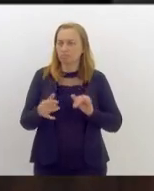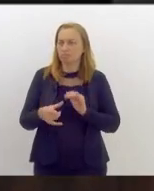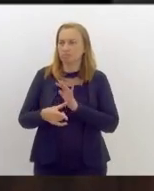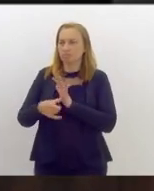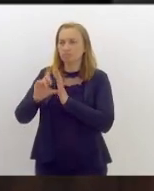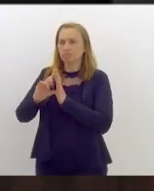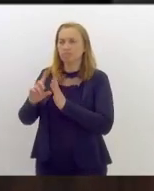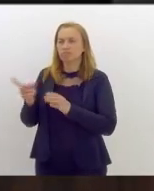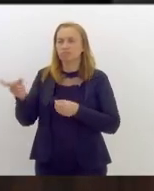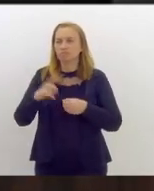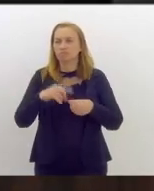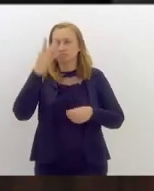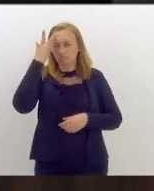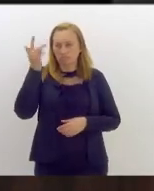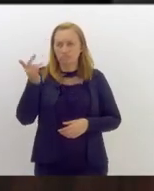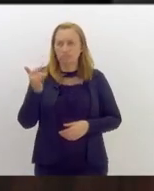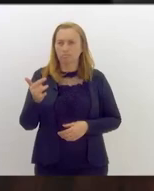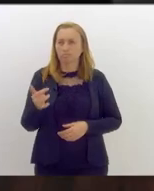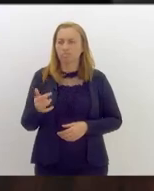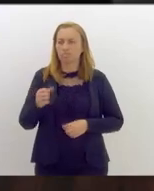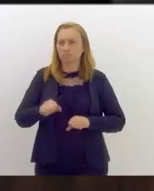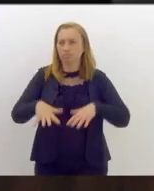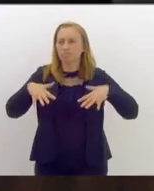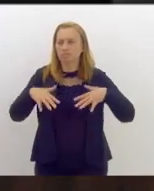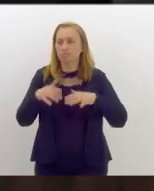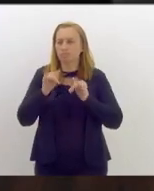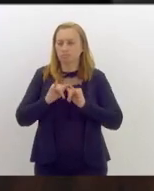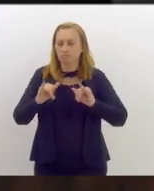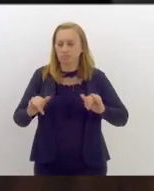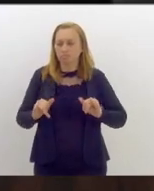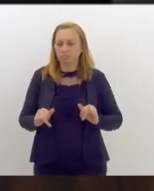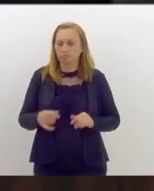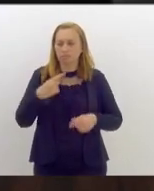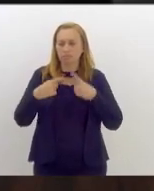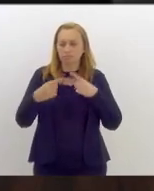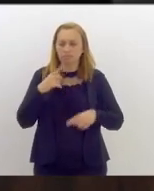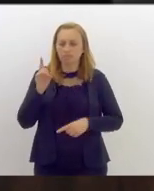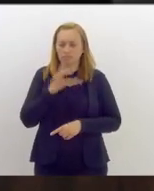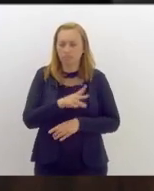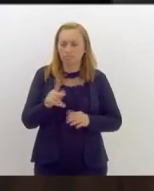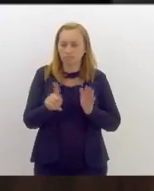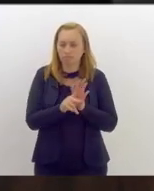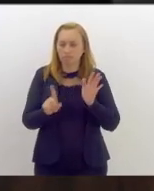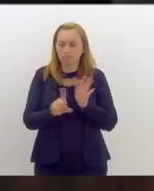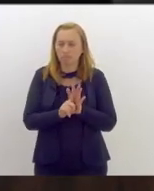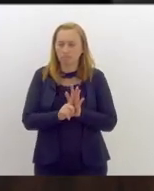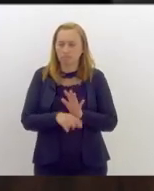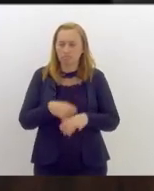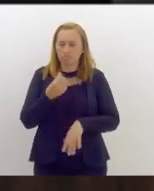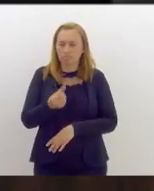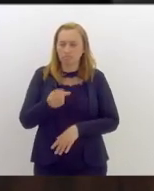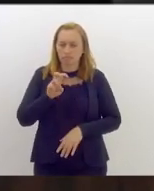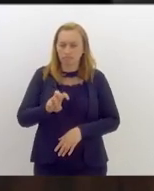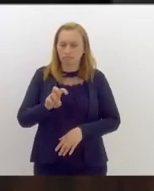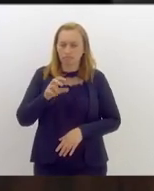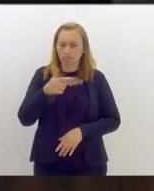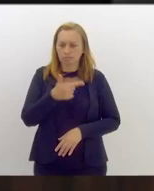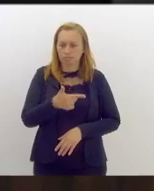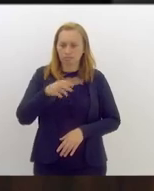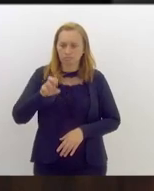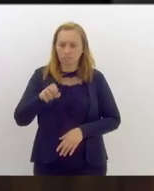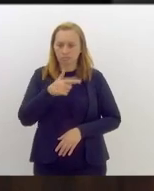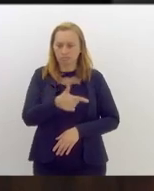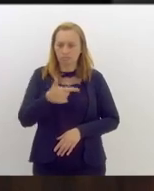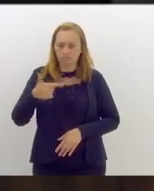retorno amanhã para o plenário anuncio é regime de urgência discussão única projeto de lei 65 25 de 22